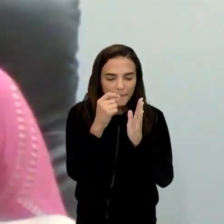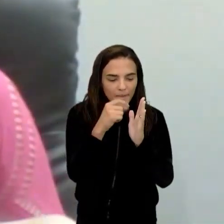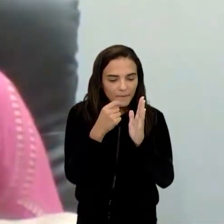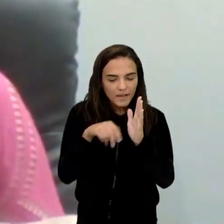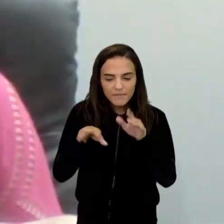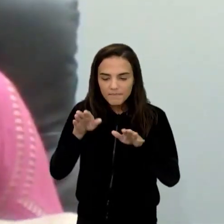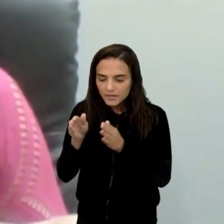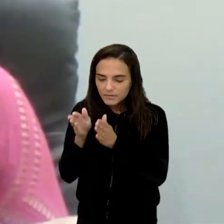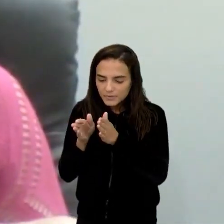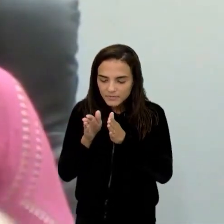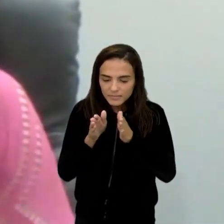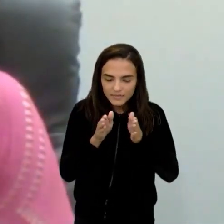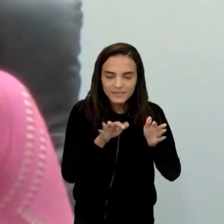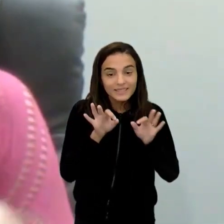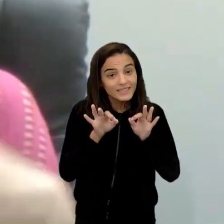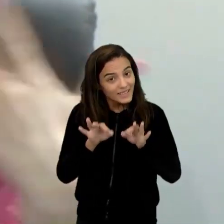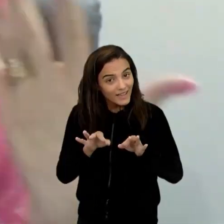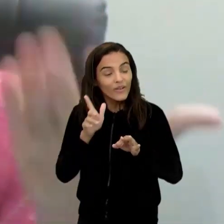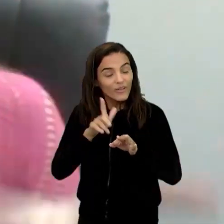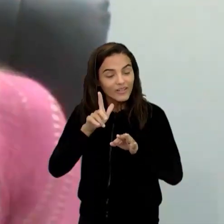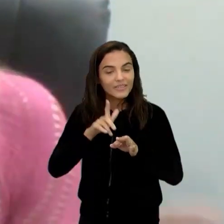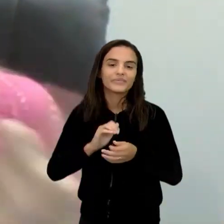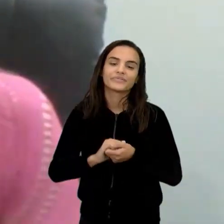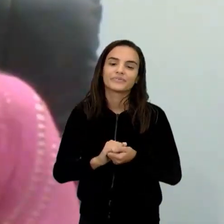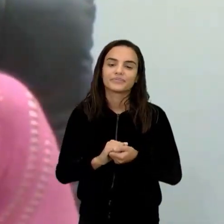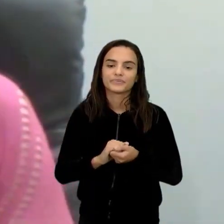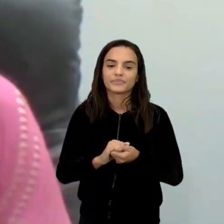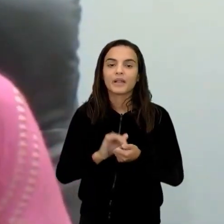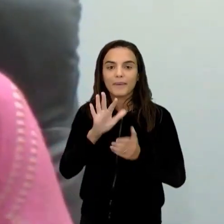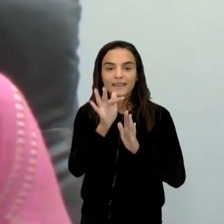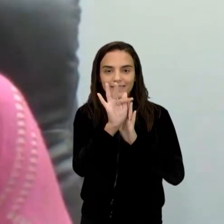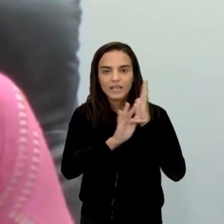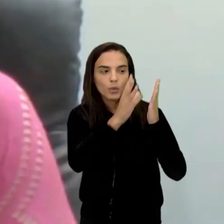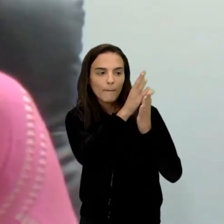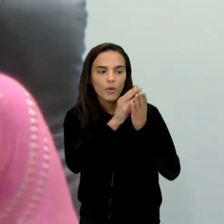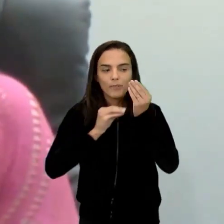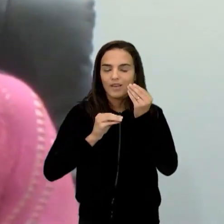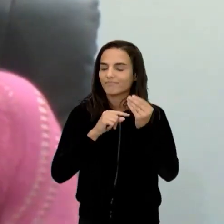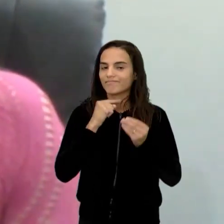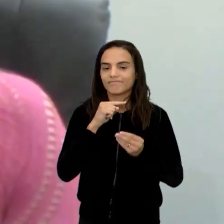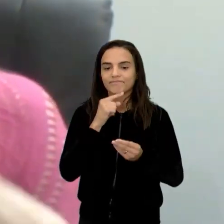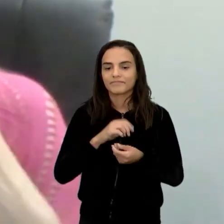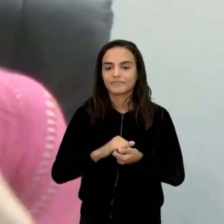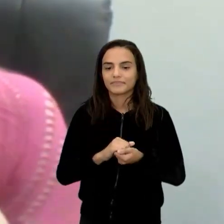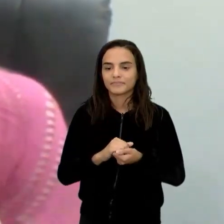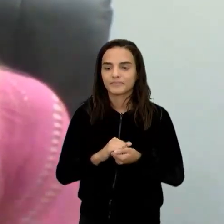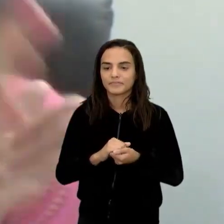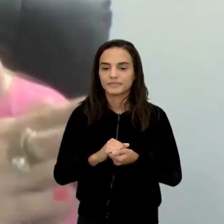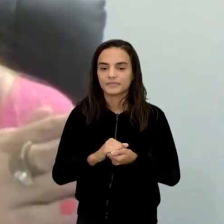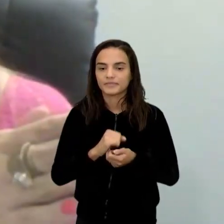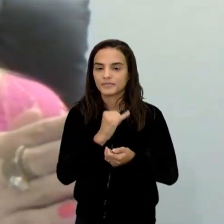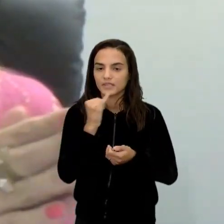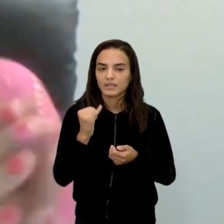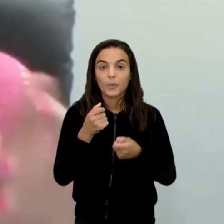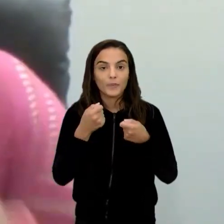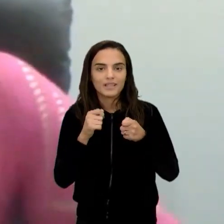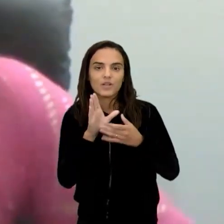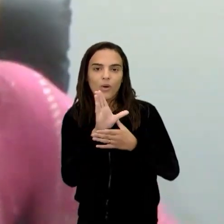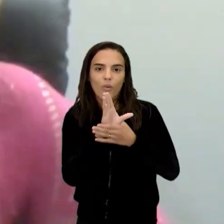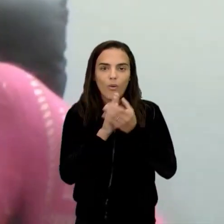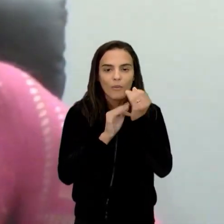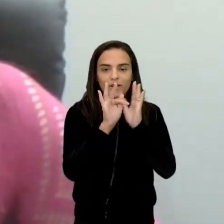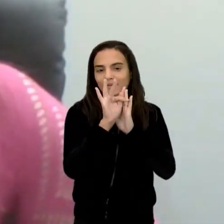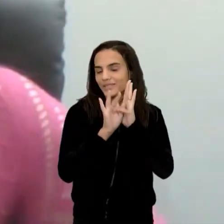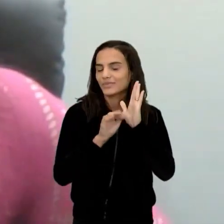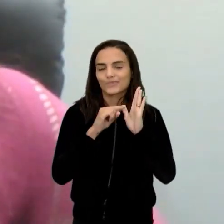na ordem correta, né? Mas copiar o texto ele não consegue, tá? Então, se eu dependesse da cópia, eu